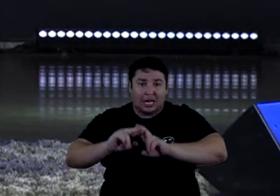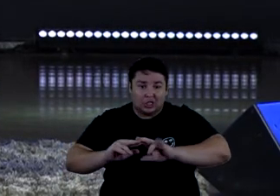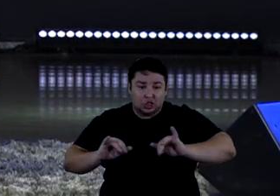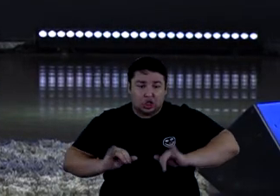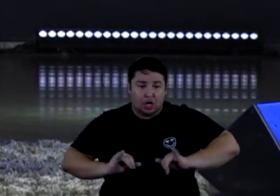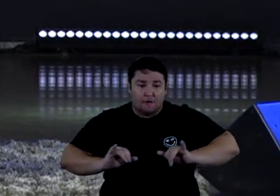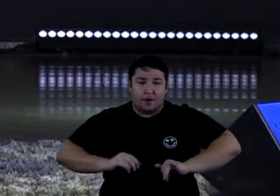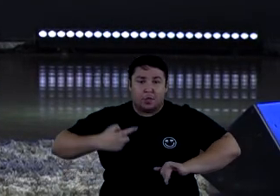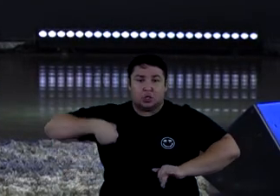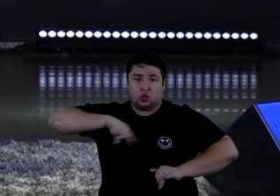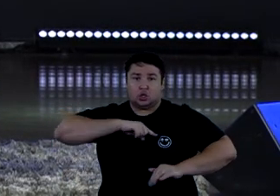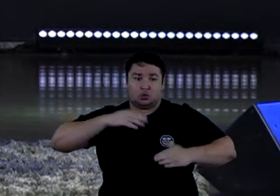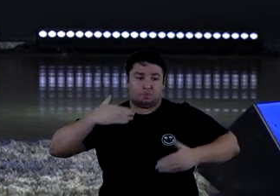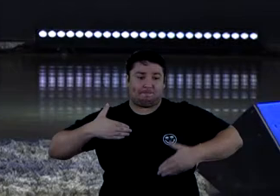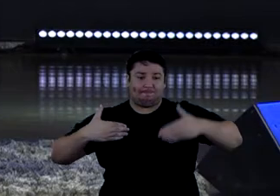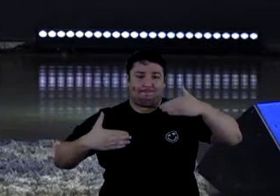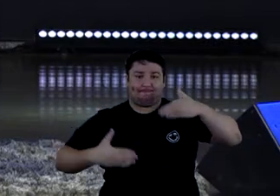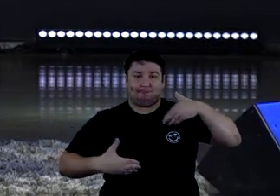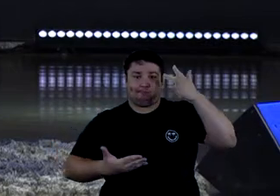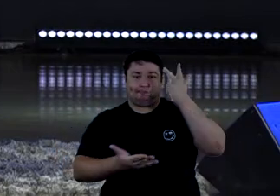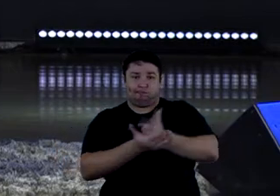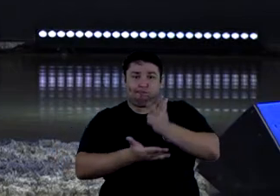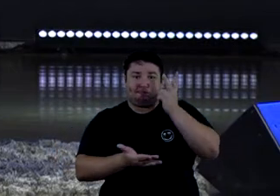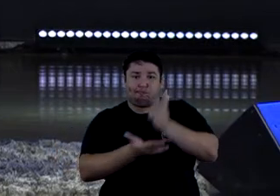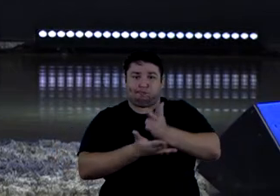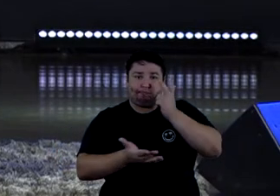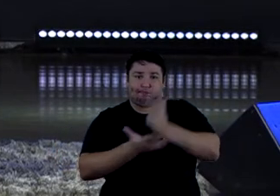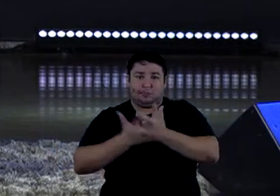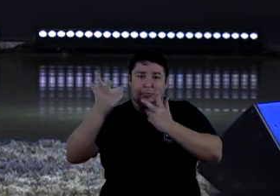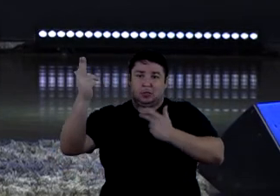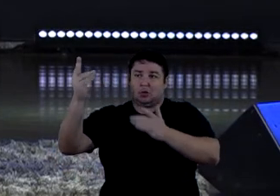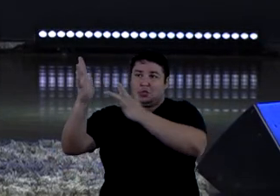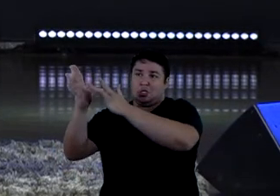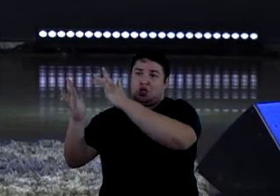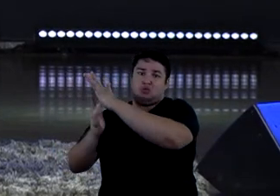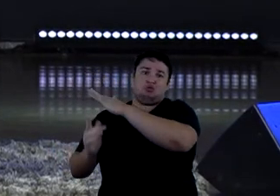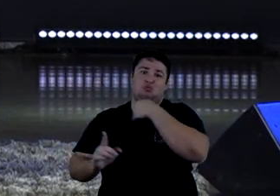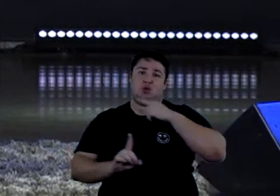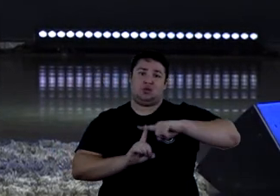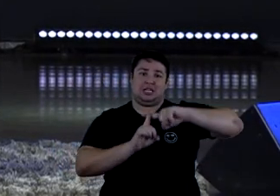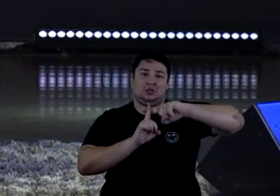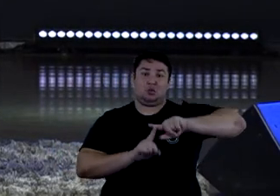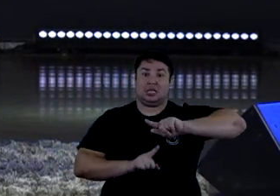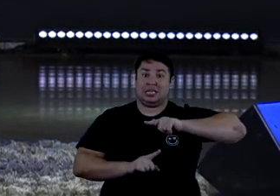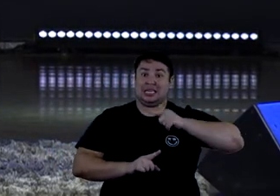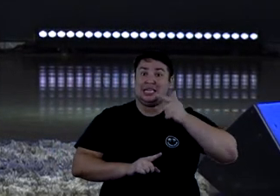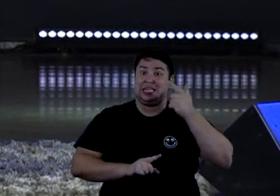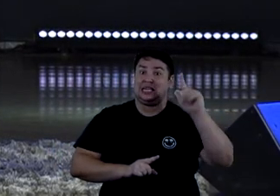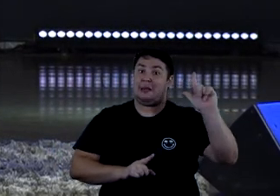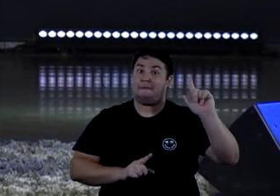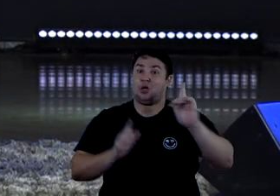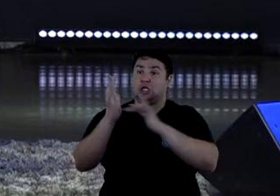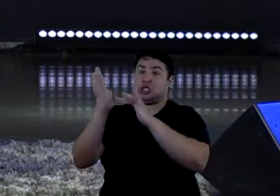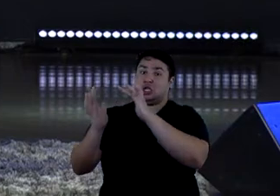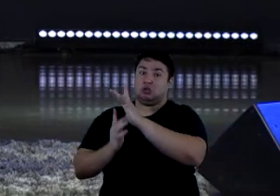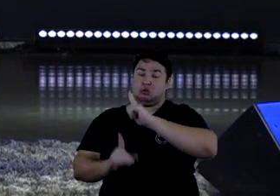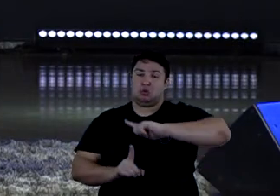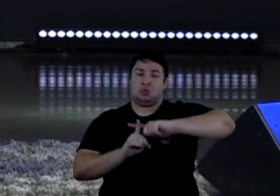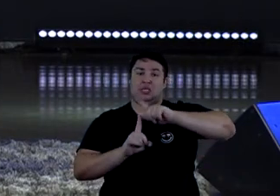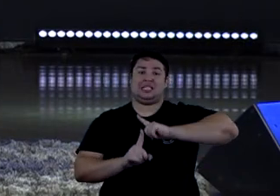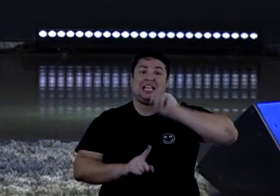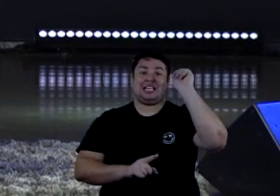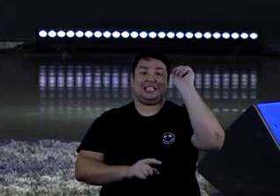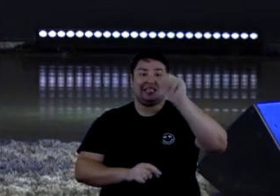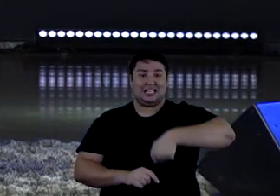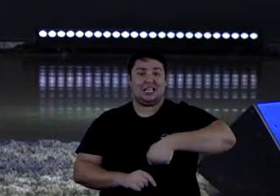nosso corpo continua participando da morte de Jesus. Isso aqui é Novo Testamento, depois da crucificação. Existe sim um